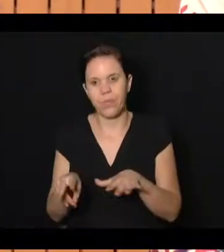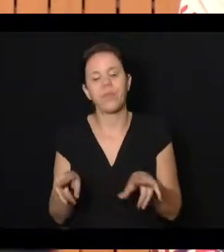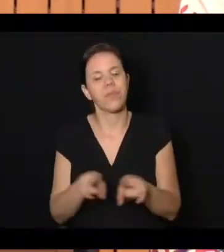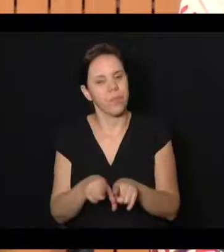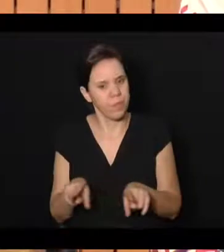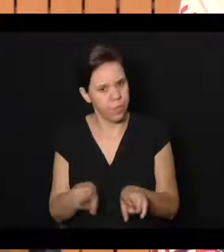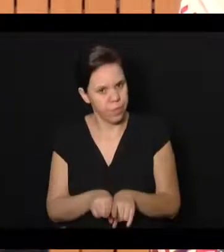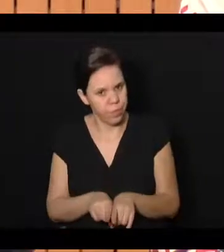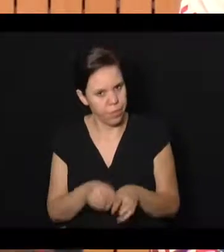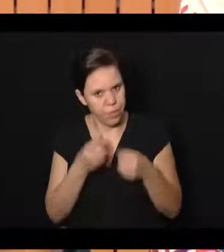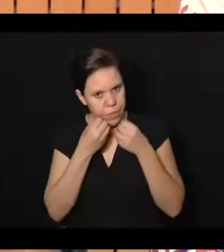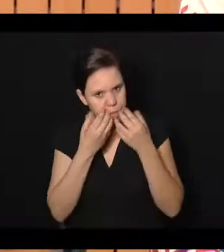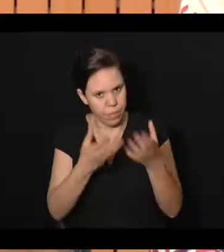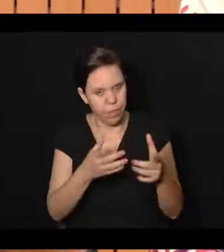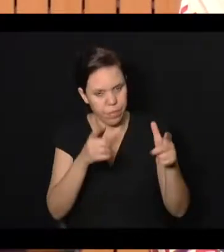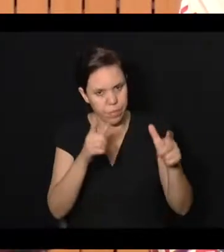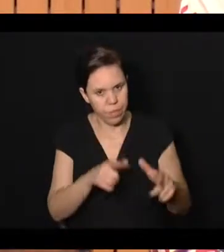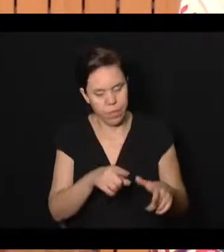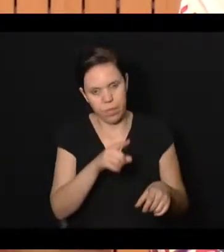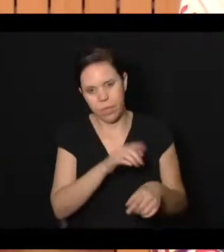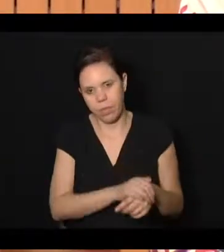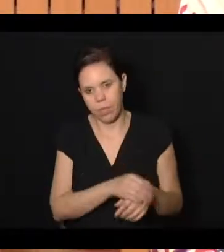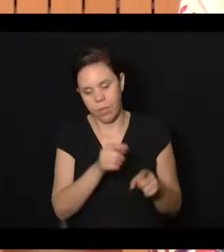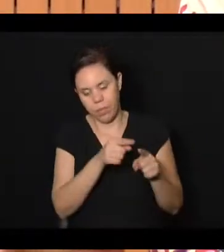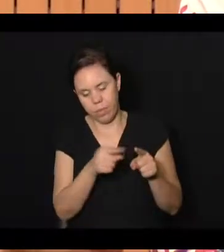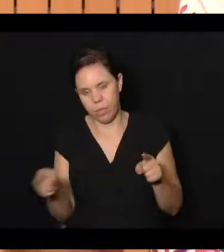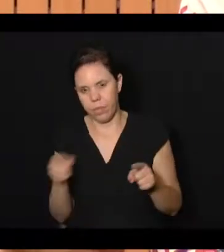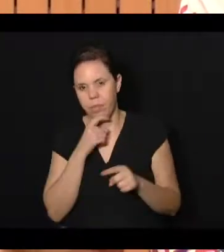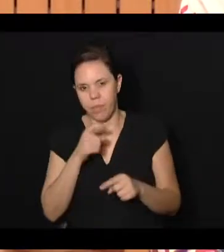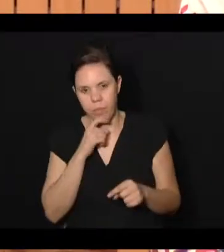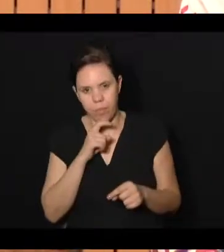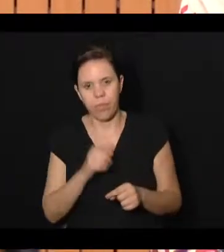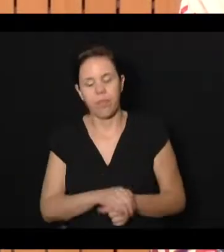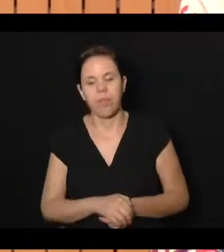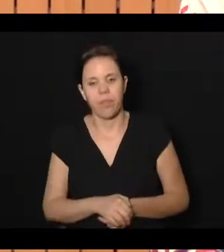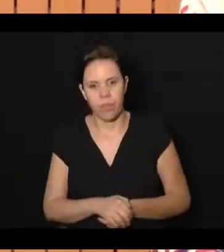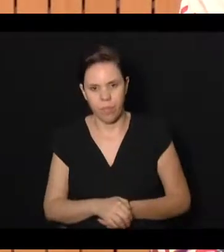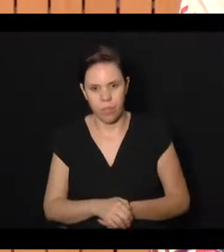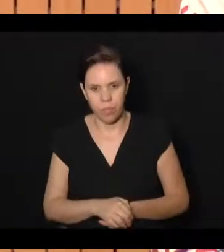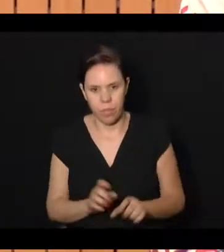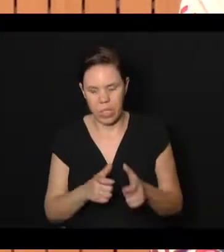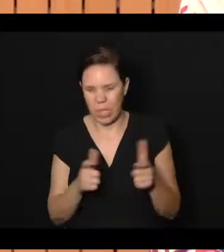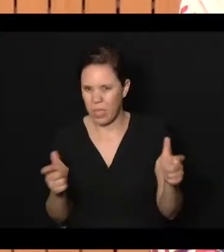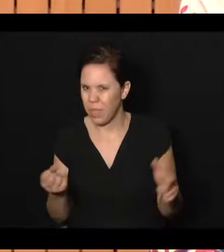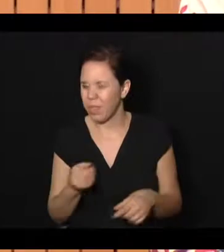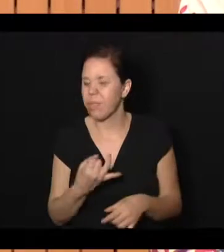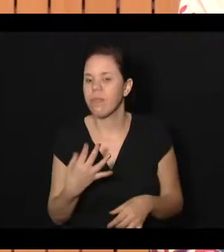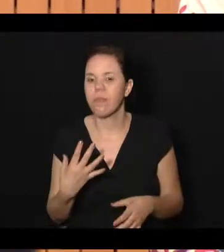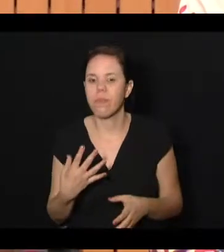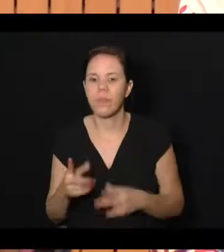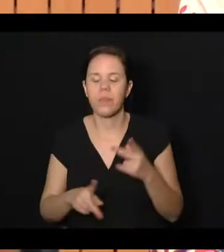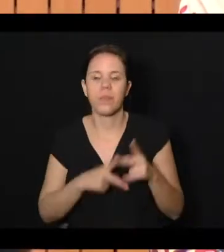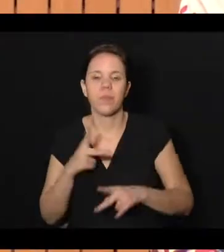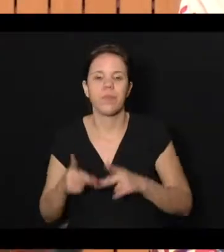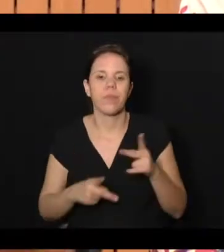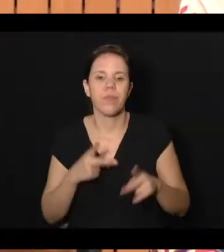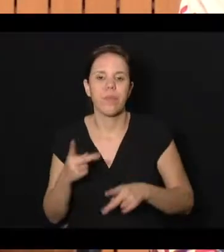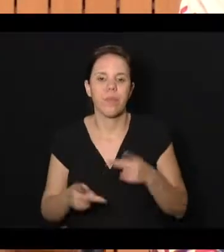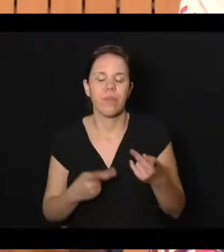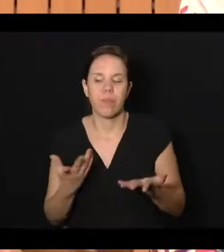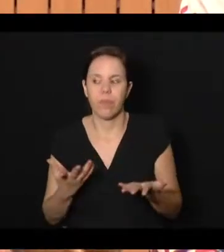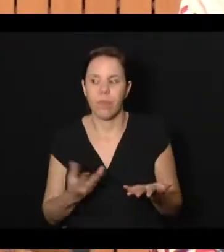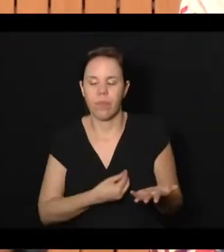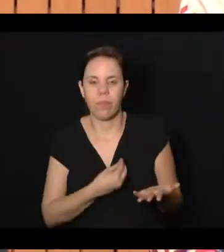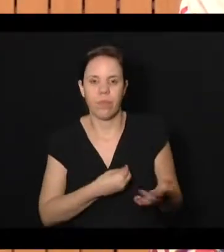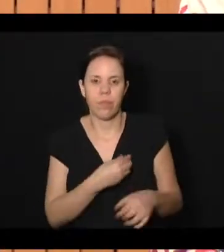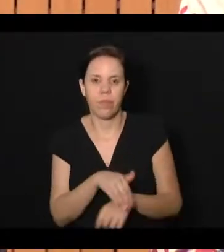de abordagem até o local e neste período de frio número de abordagens solicitações e aumenta drasticamente porque as pessoas como eu falei assim pessoas em situação